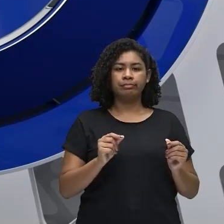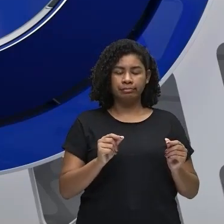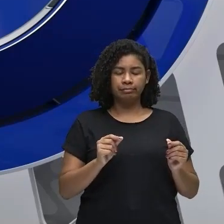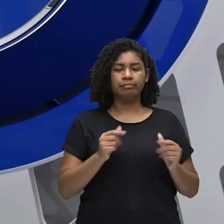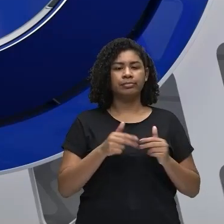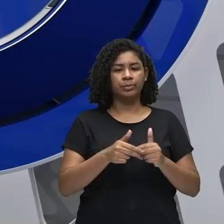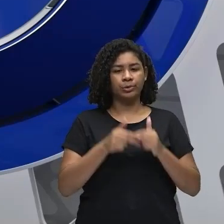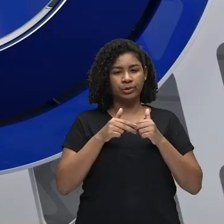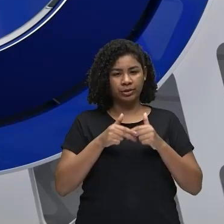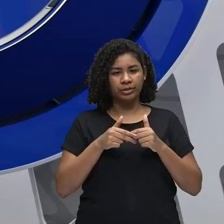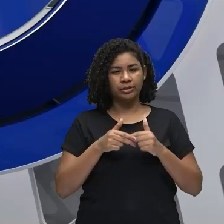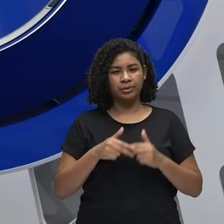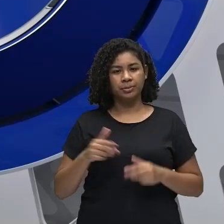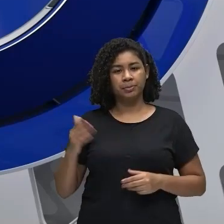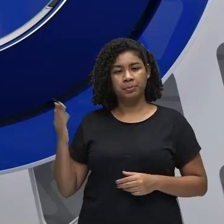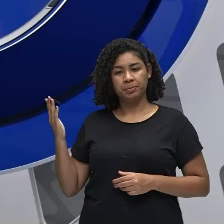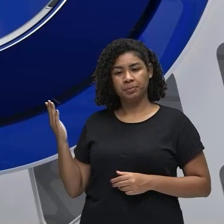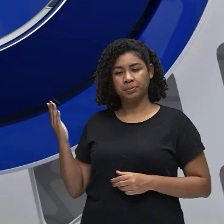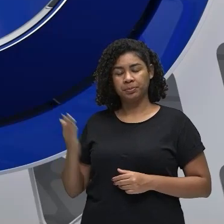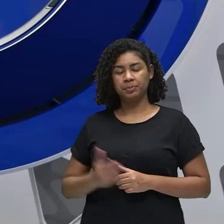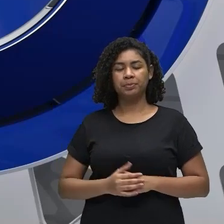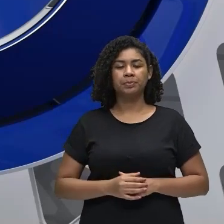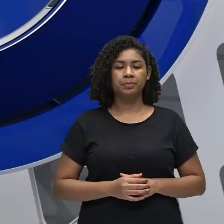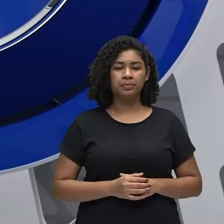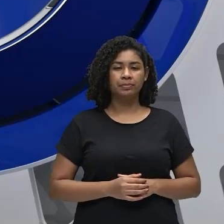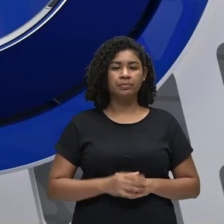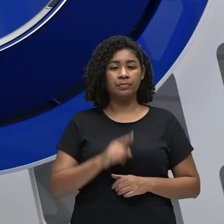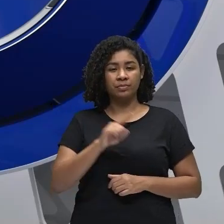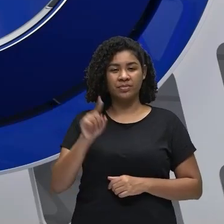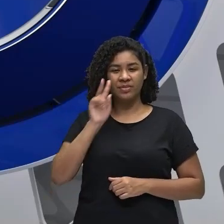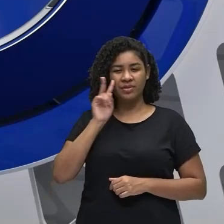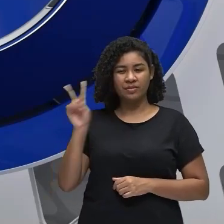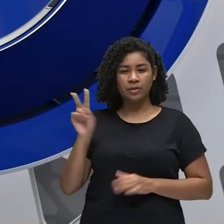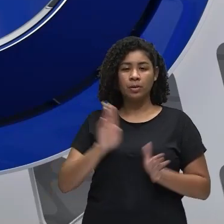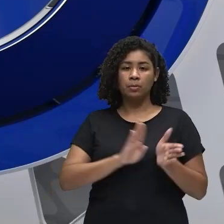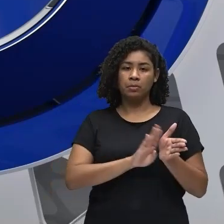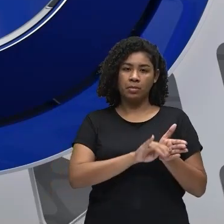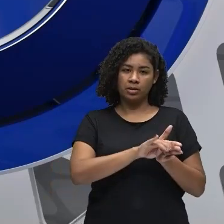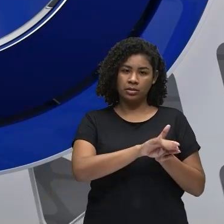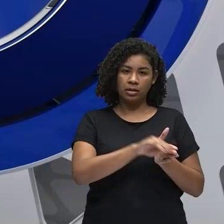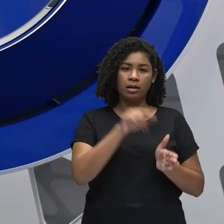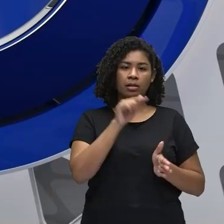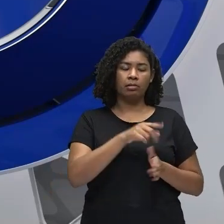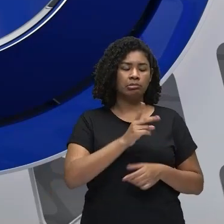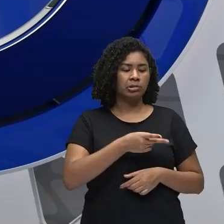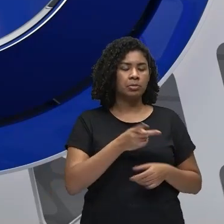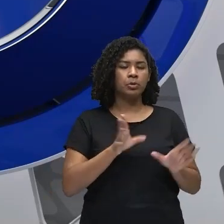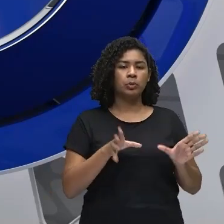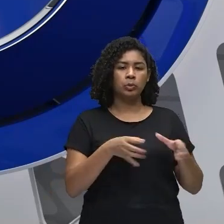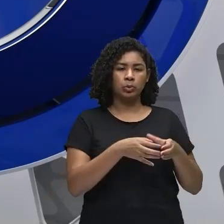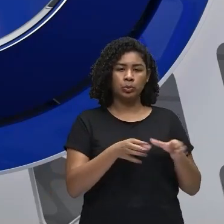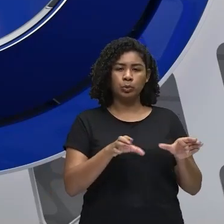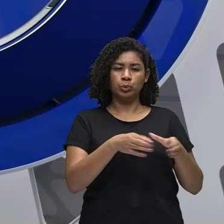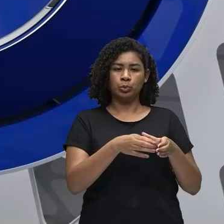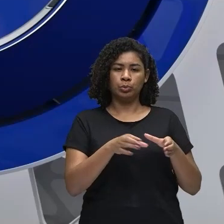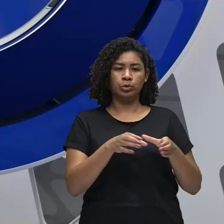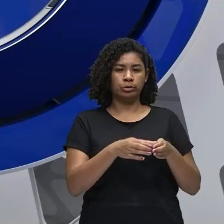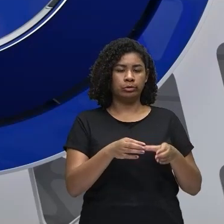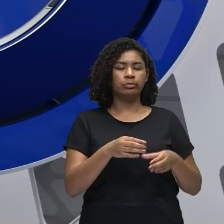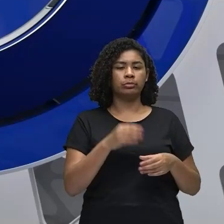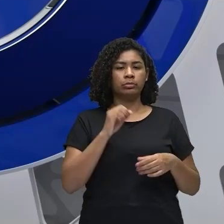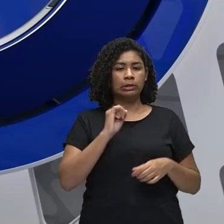não conseguem aí se proliferar. E vocês viram que as bactérias, elas vivem em colônias. Então, na presença